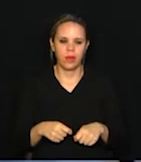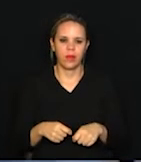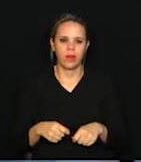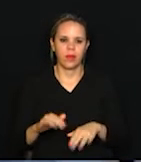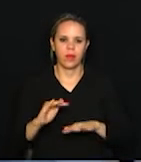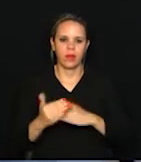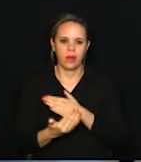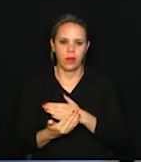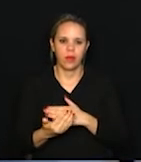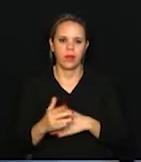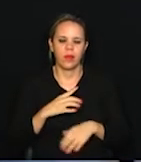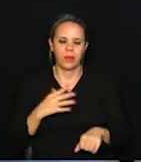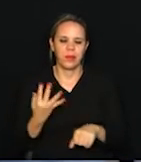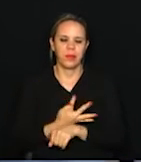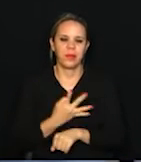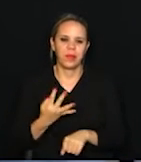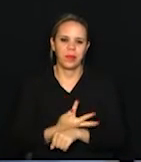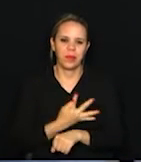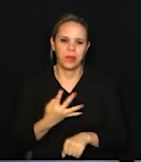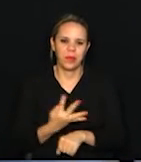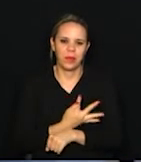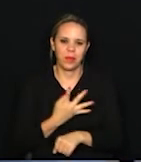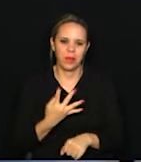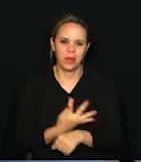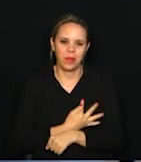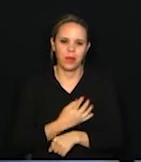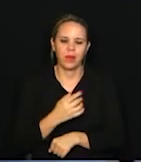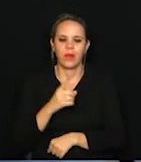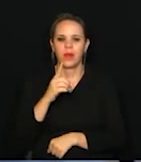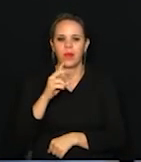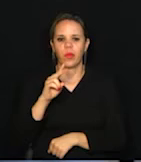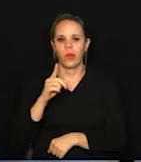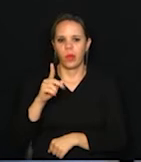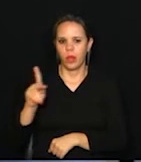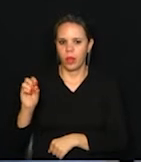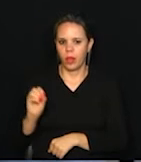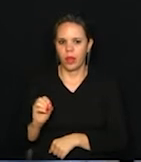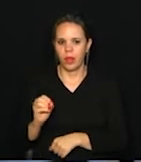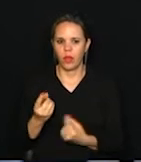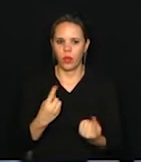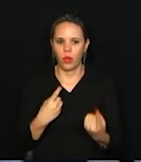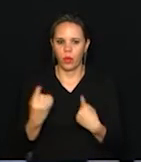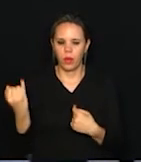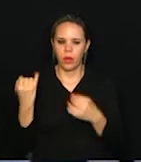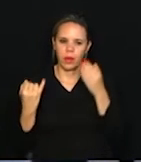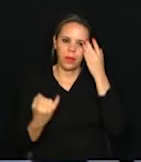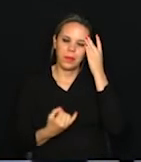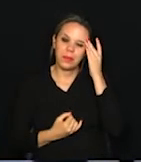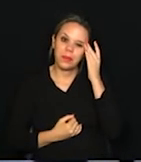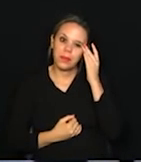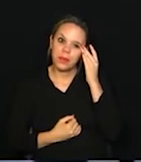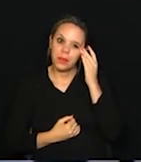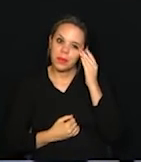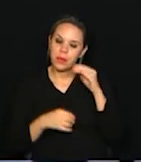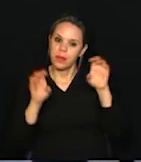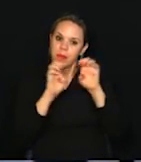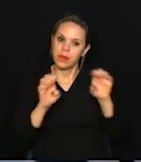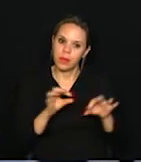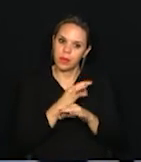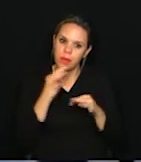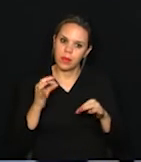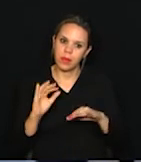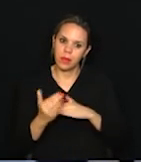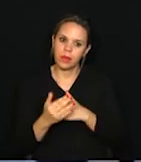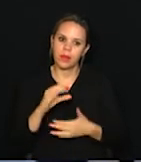urbanismo da via suportam. Então, numa João Boy Dunlop, que é uma via absolutamente importante, estruturadora da